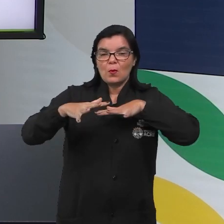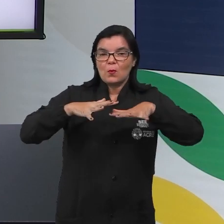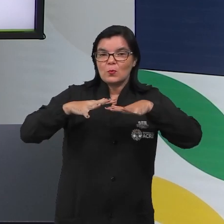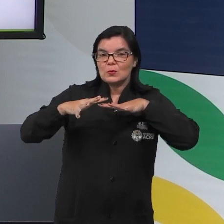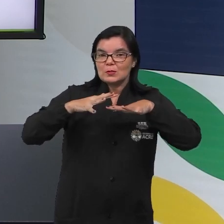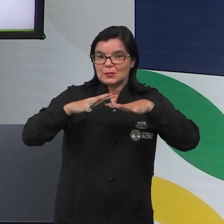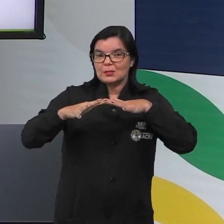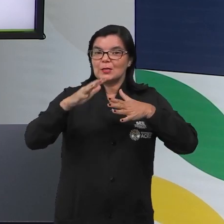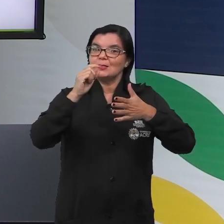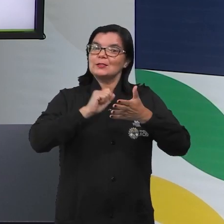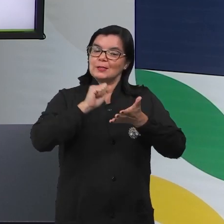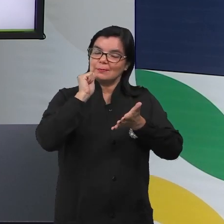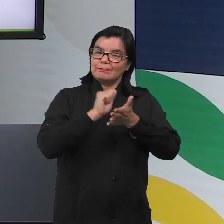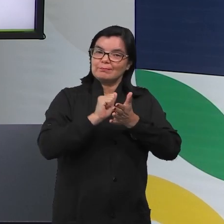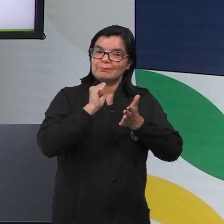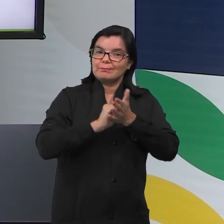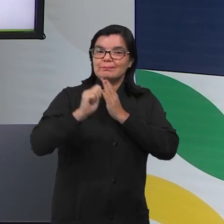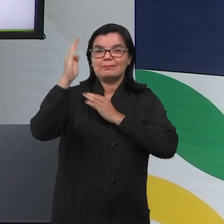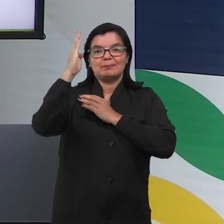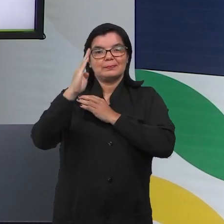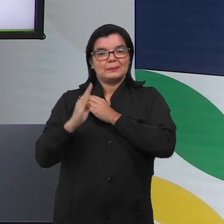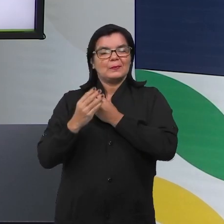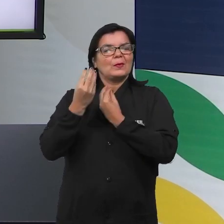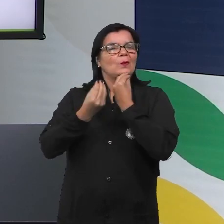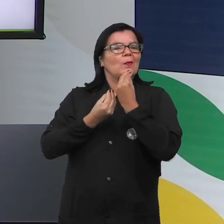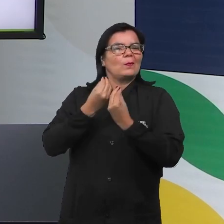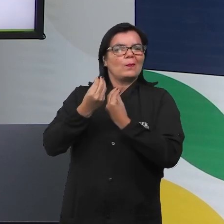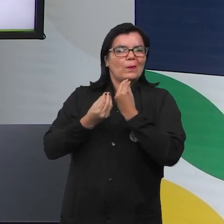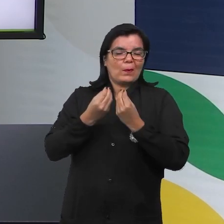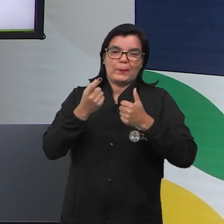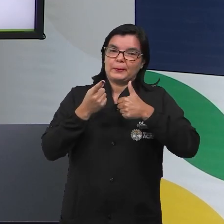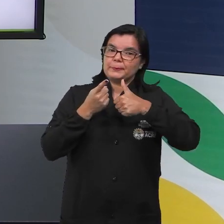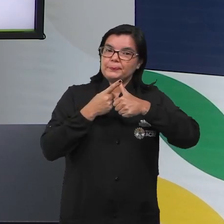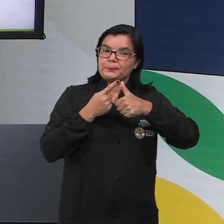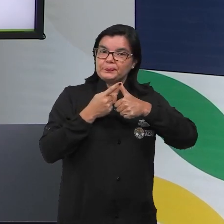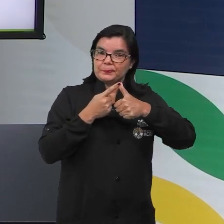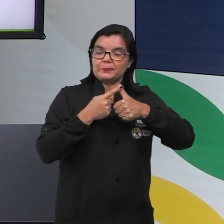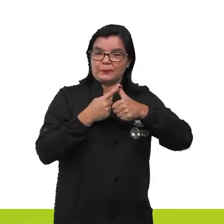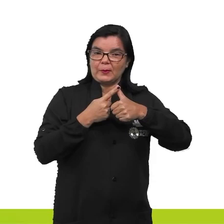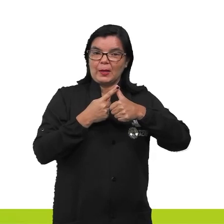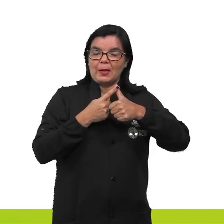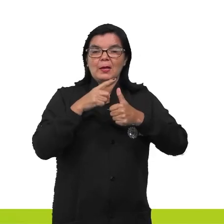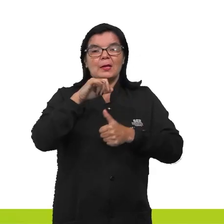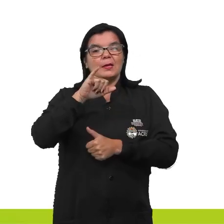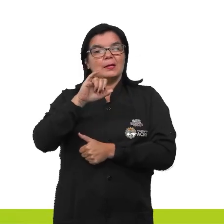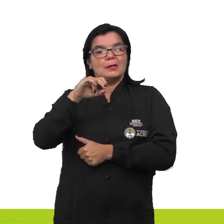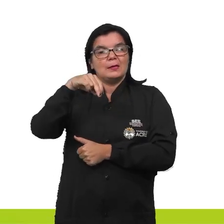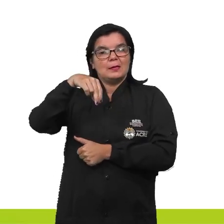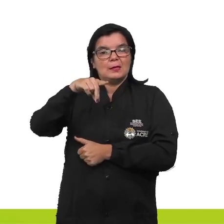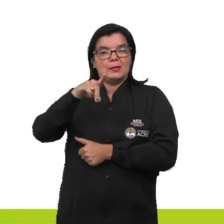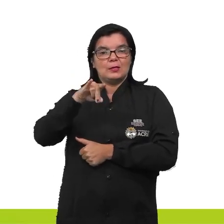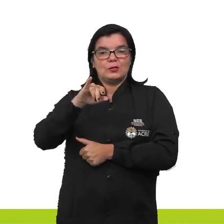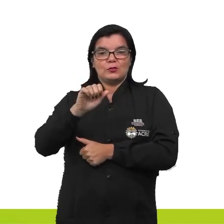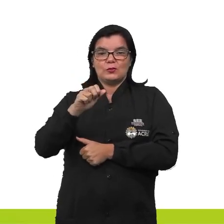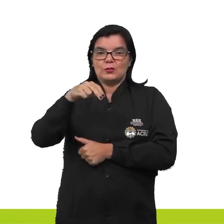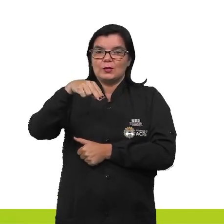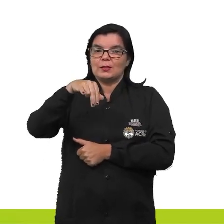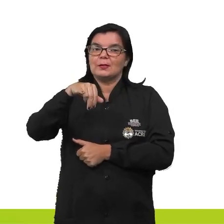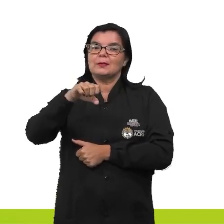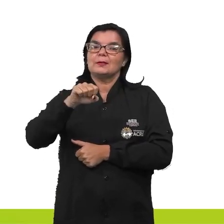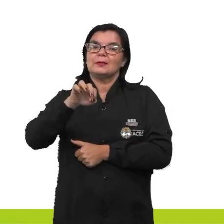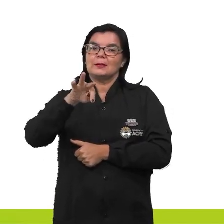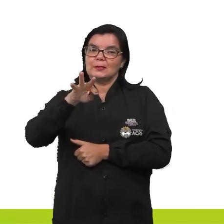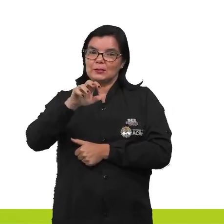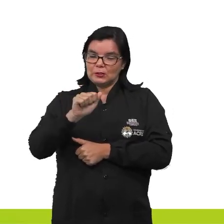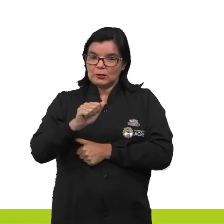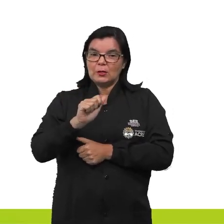a produção literária brasileira. Como assim? A primeira fase é a indianista. Olha aí no quadro. Eu tenho aí o